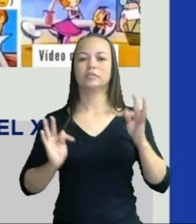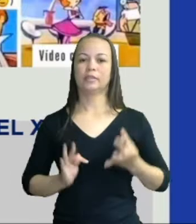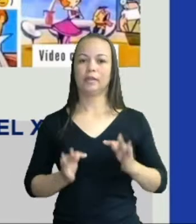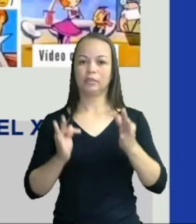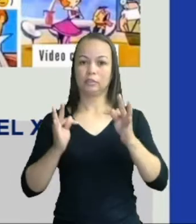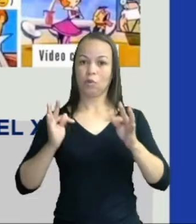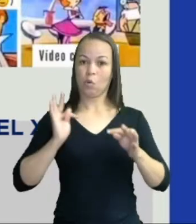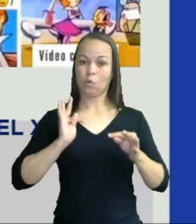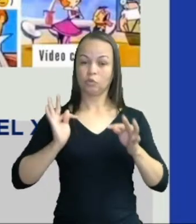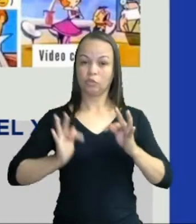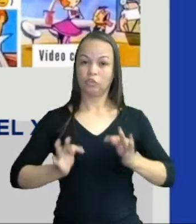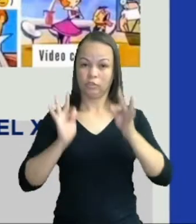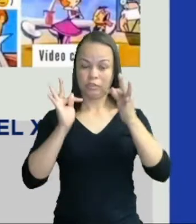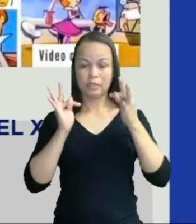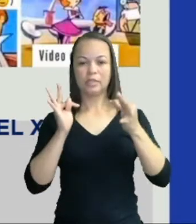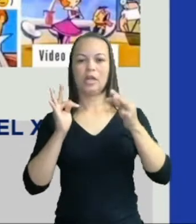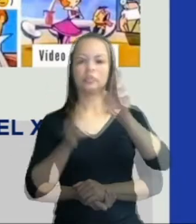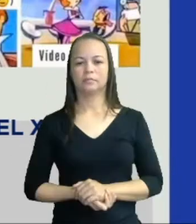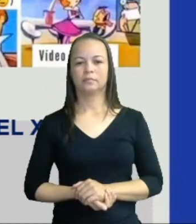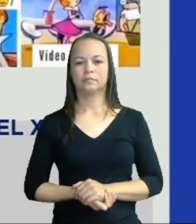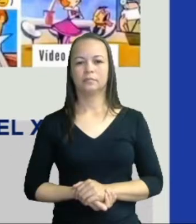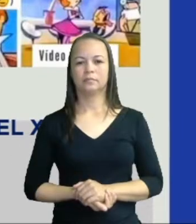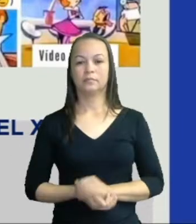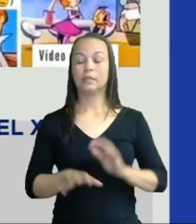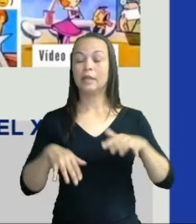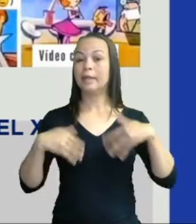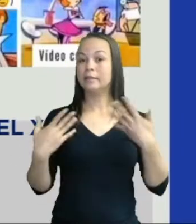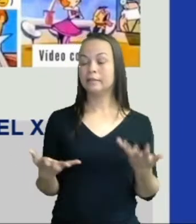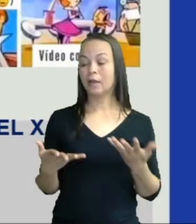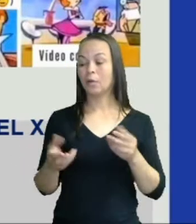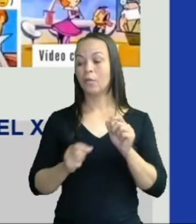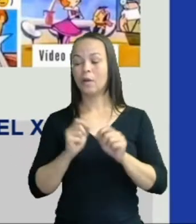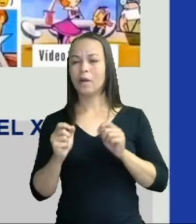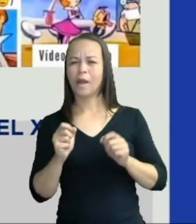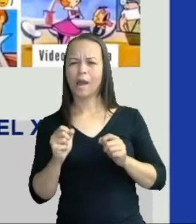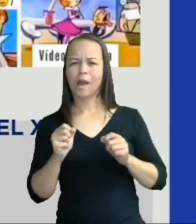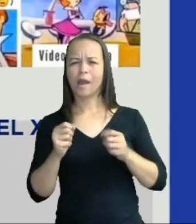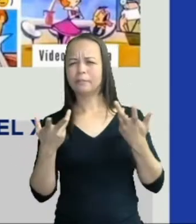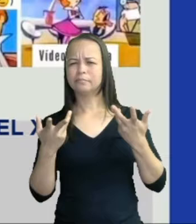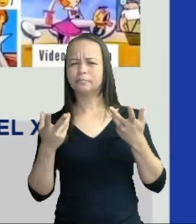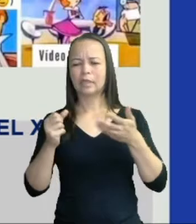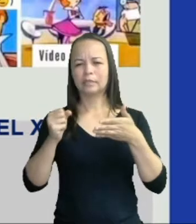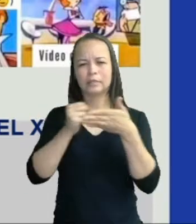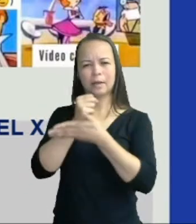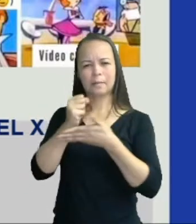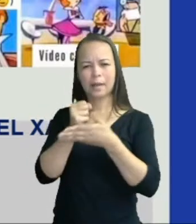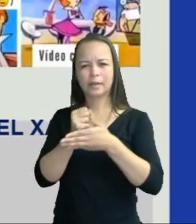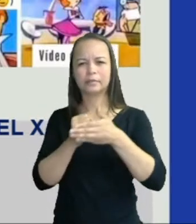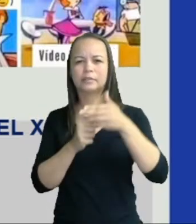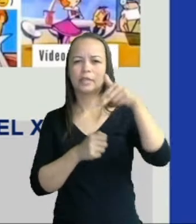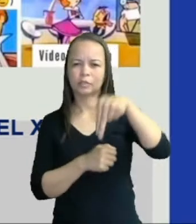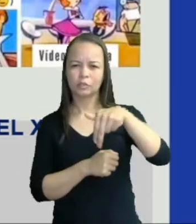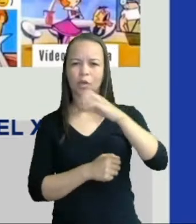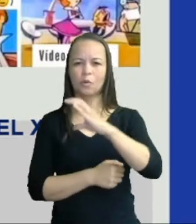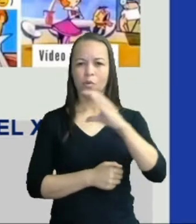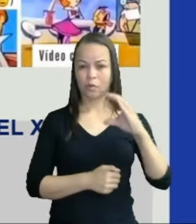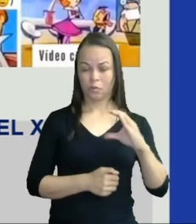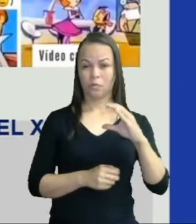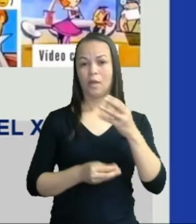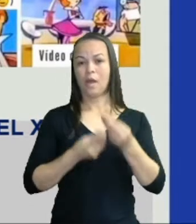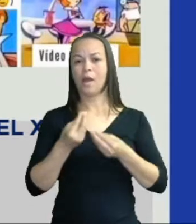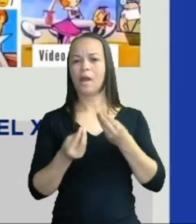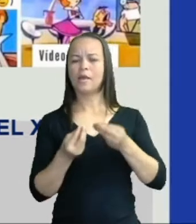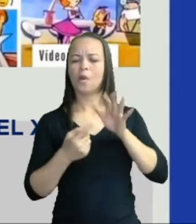fabricação dos objetos. Exatamente. E então, e a habilidade da Base Nacional Comum Curricular? Aí eu